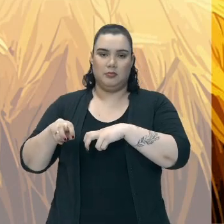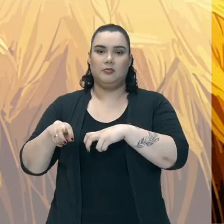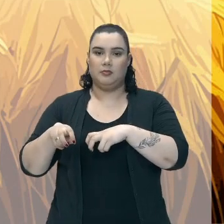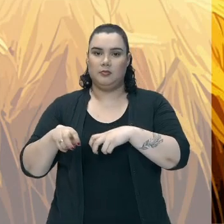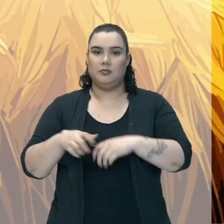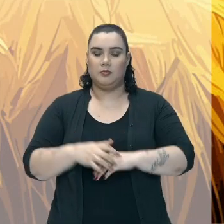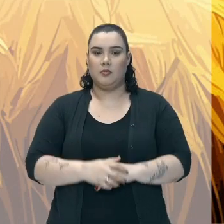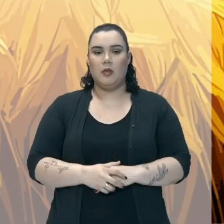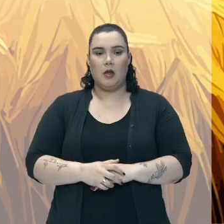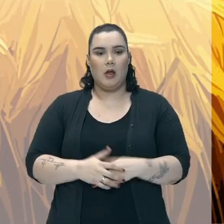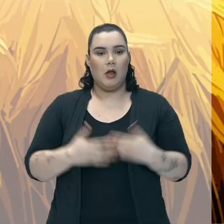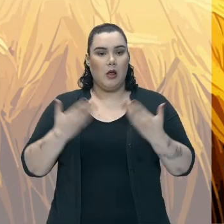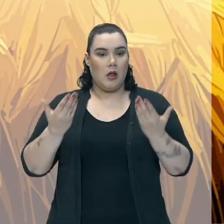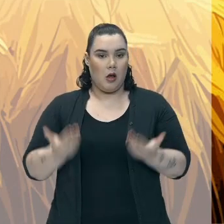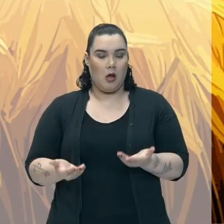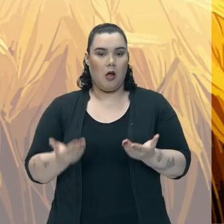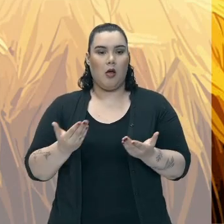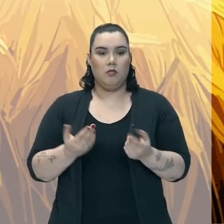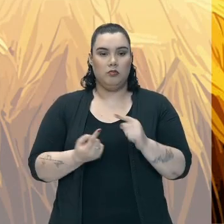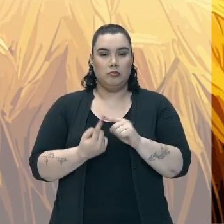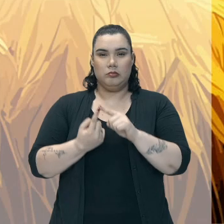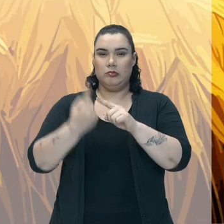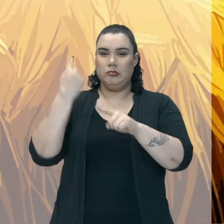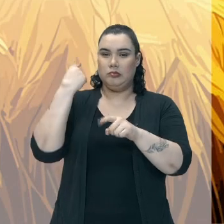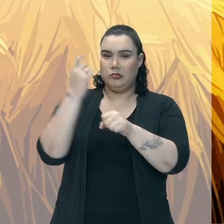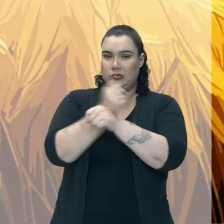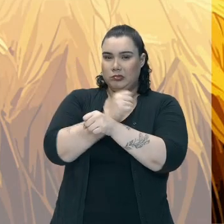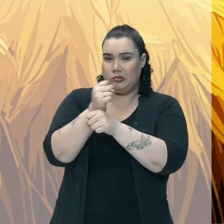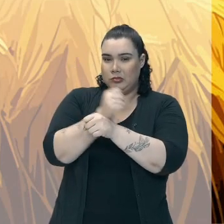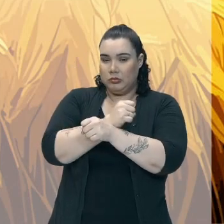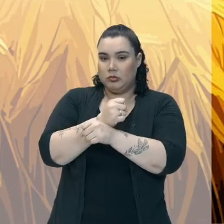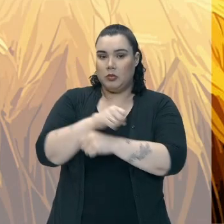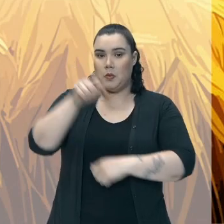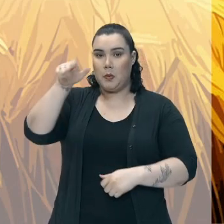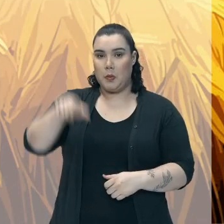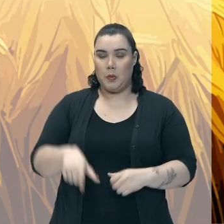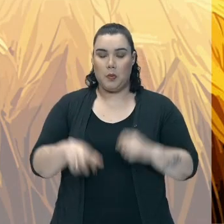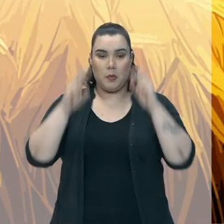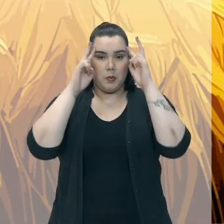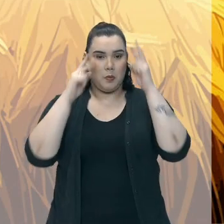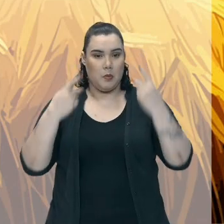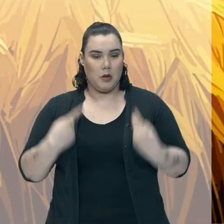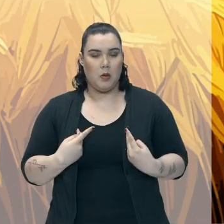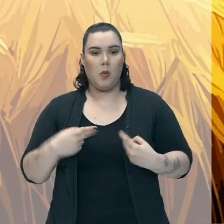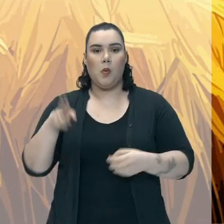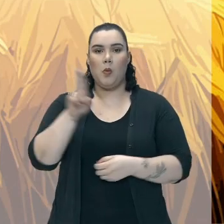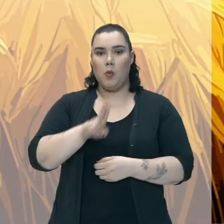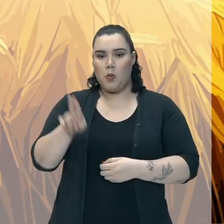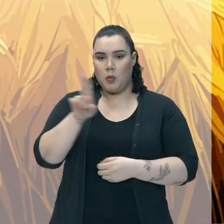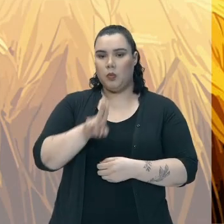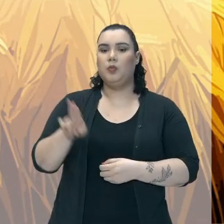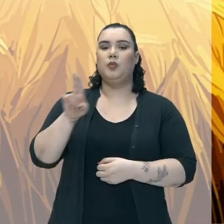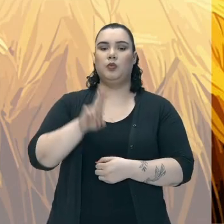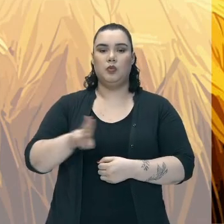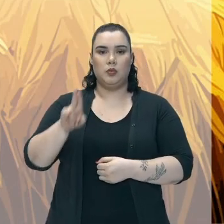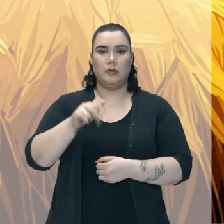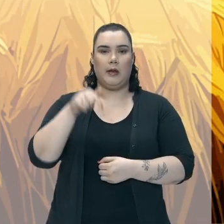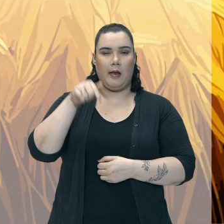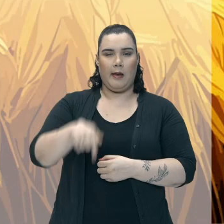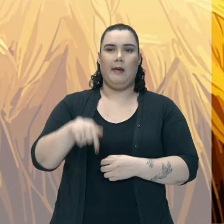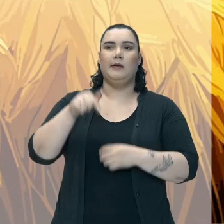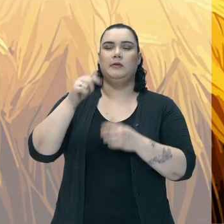observação. Então, desde os tempos antigos, o homem utiliza o conhecimento astronômico, né,